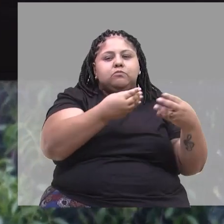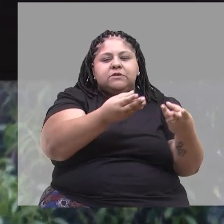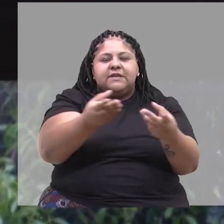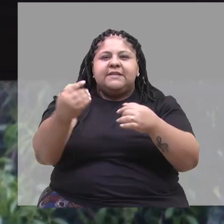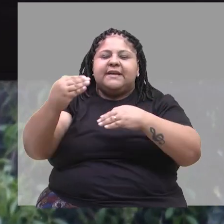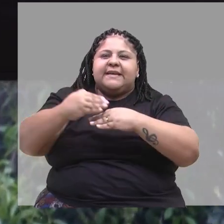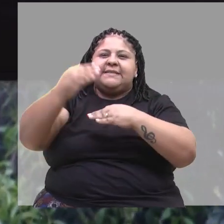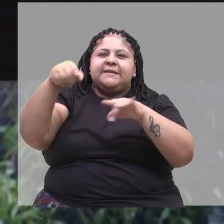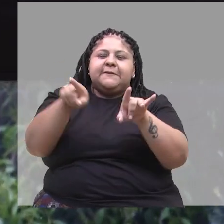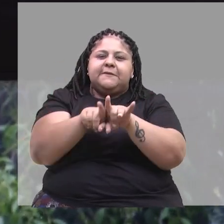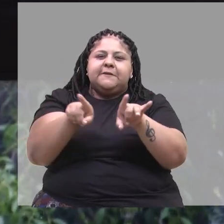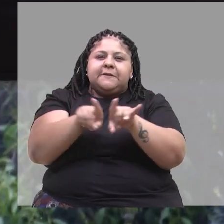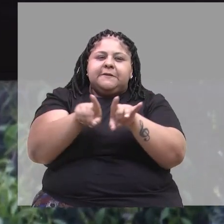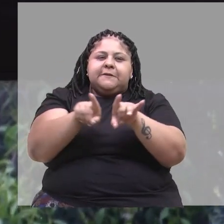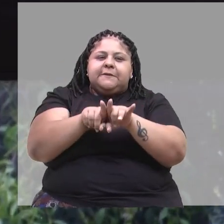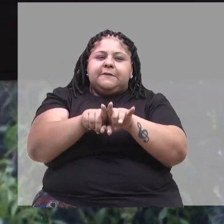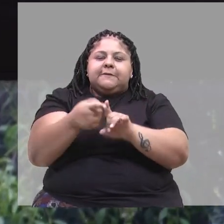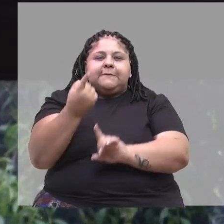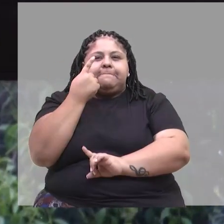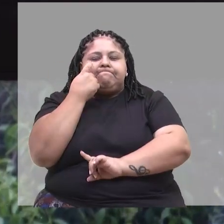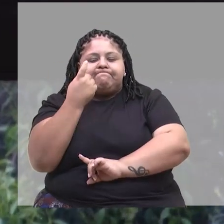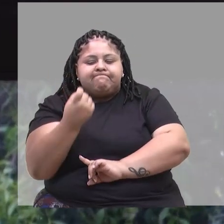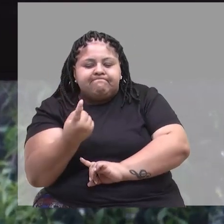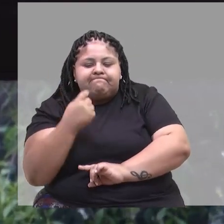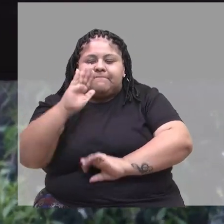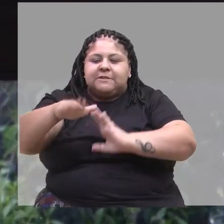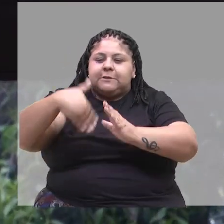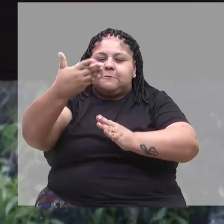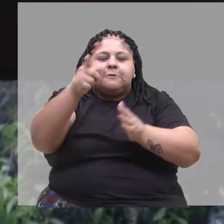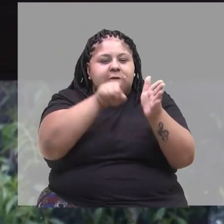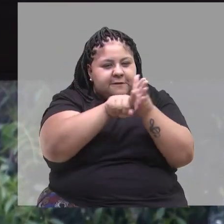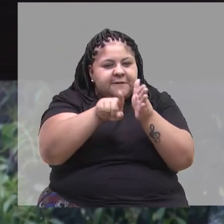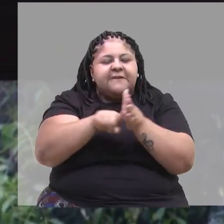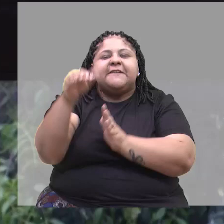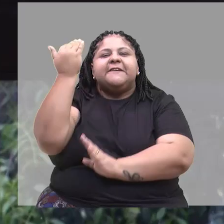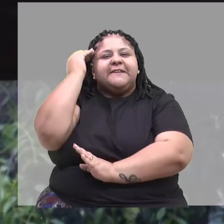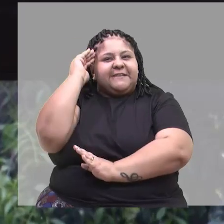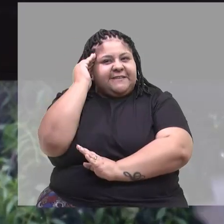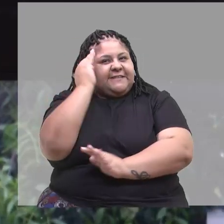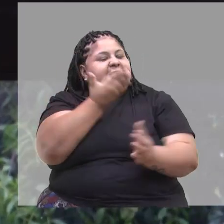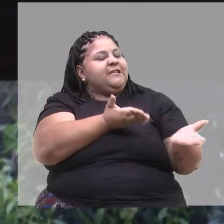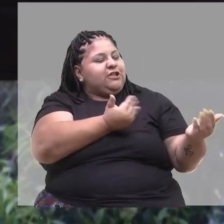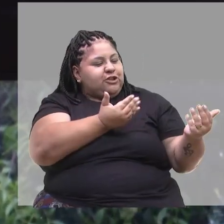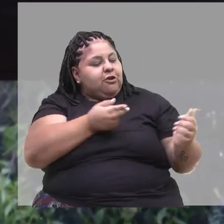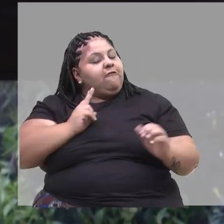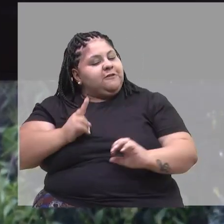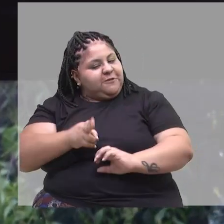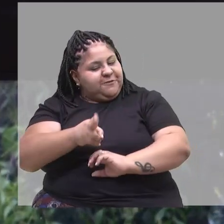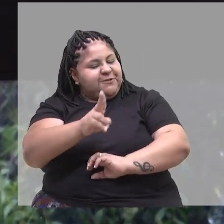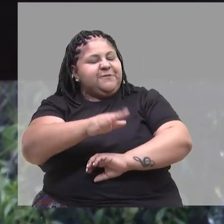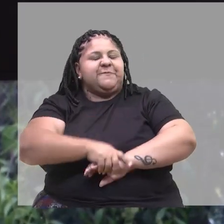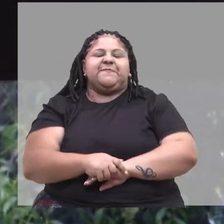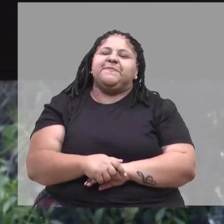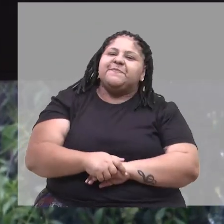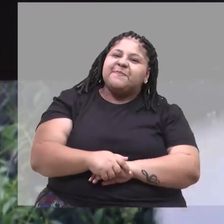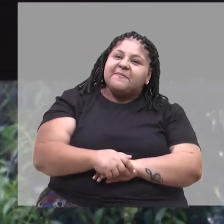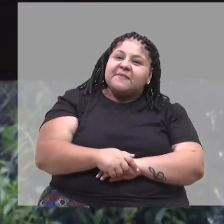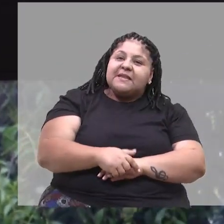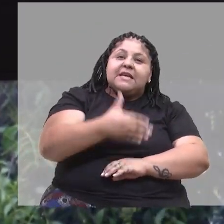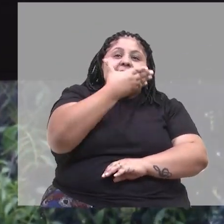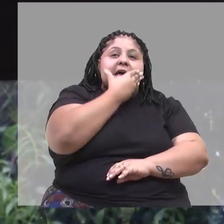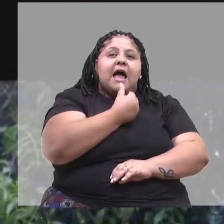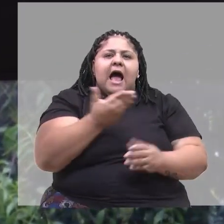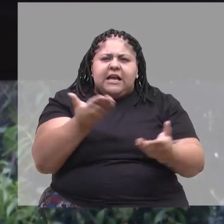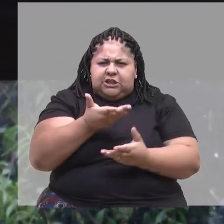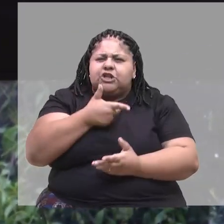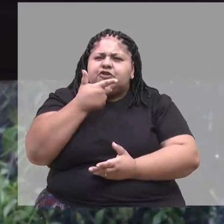mais interessados em saber das próximas pesquisas, porque eu sei que essa garotada vai continuar. Reis, a gente